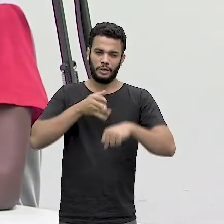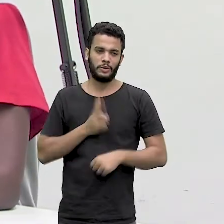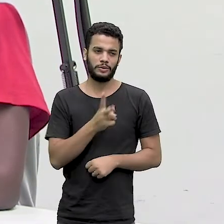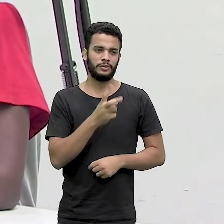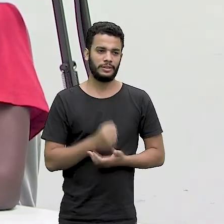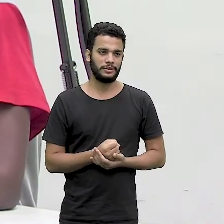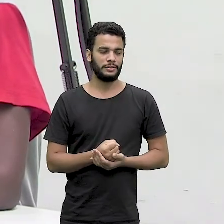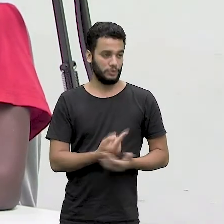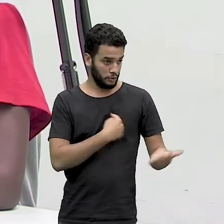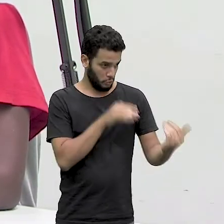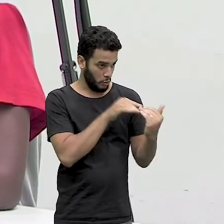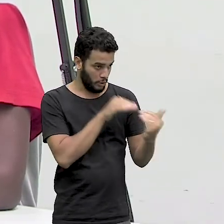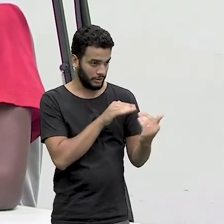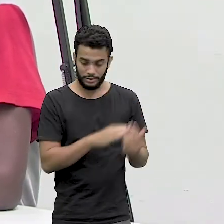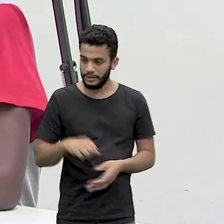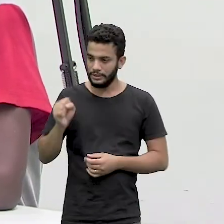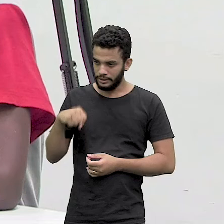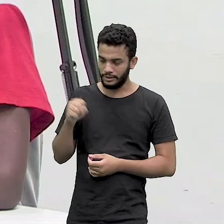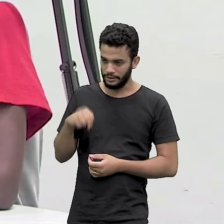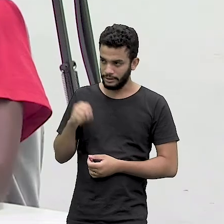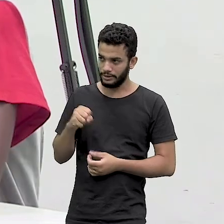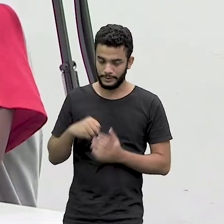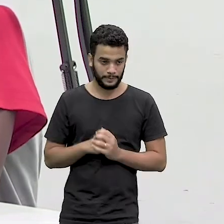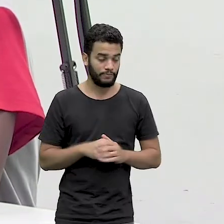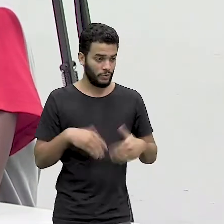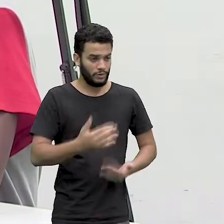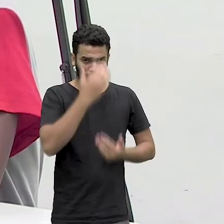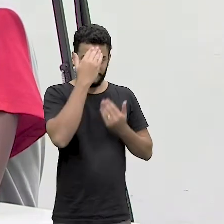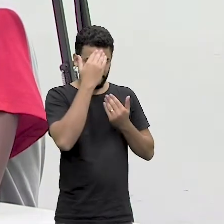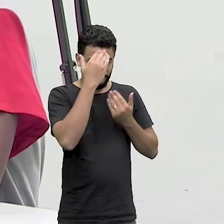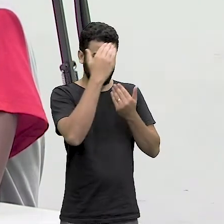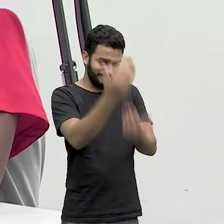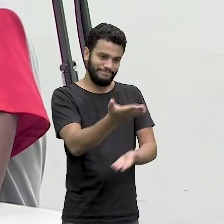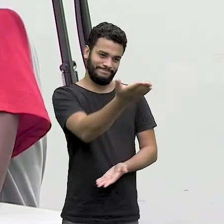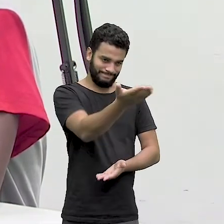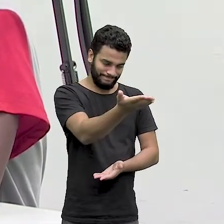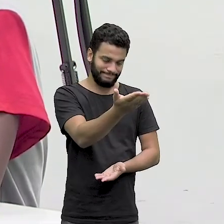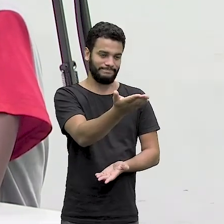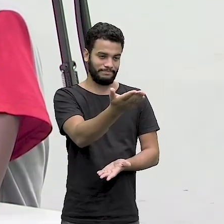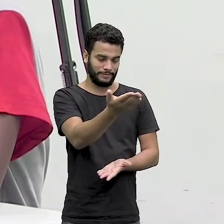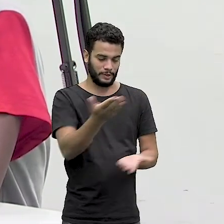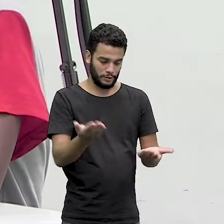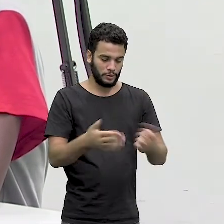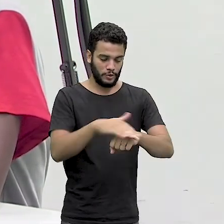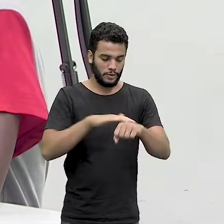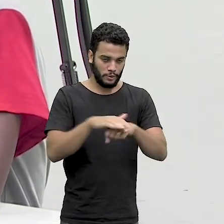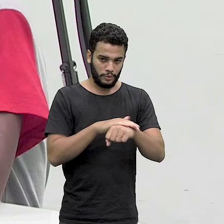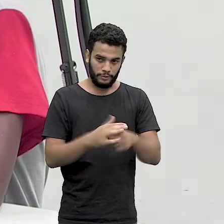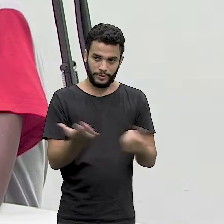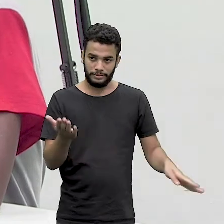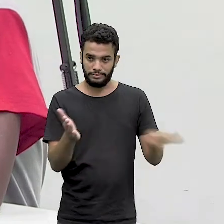Claro. Rian, muito obrigado pela sua participação. Eu que Você agradeço. deu umas jogadas aí fenomenais, maravilhosas,